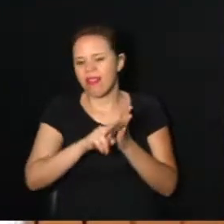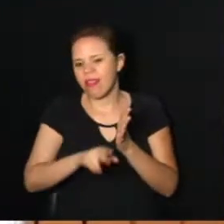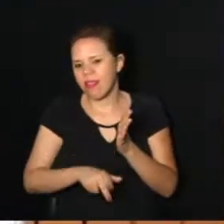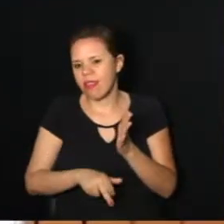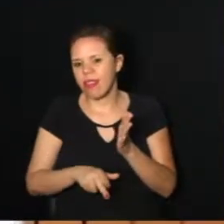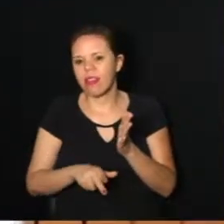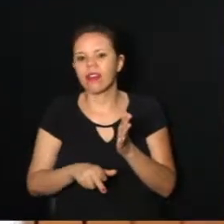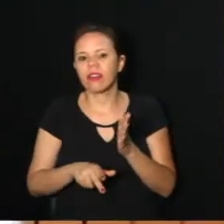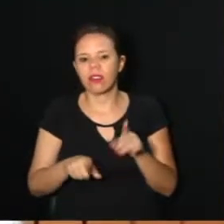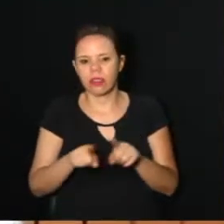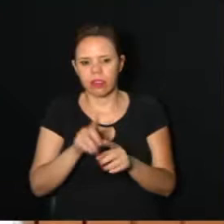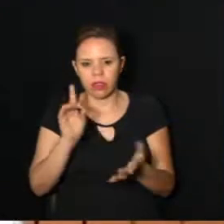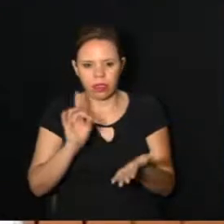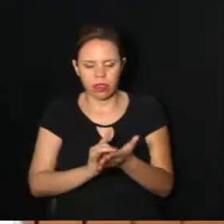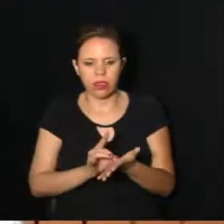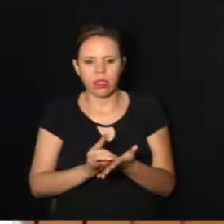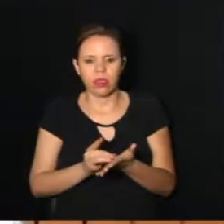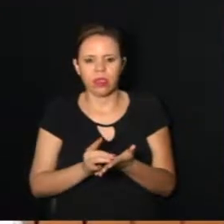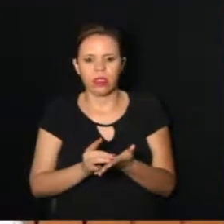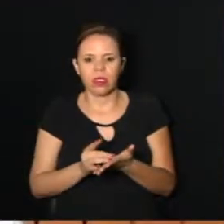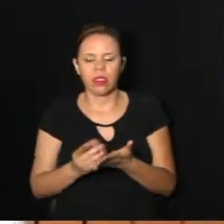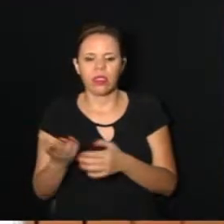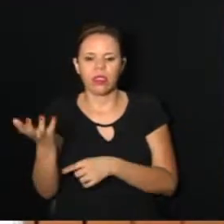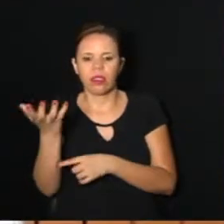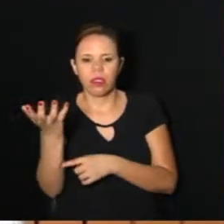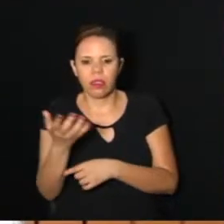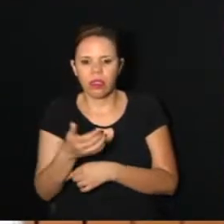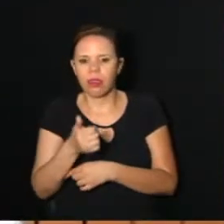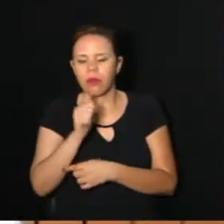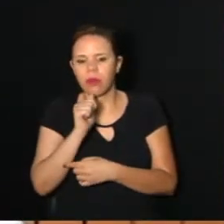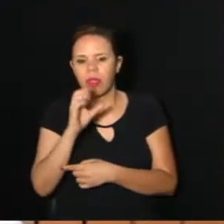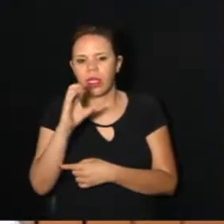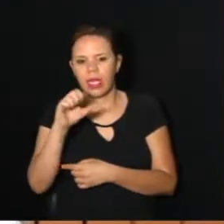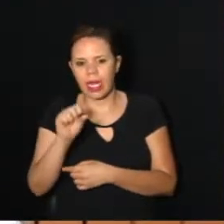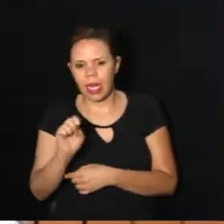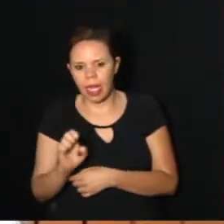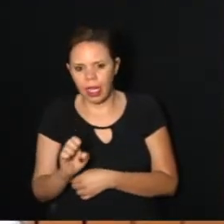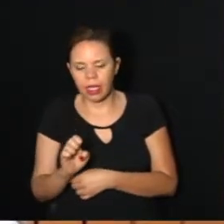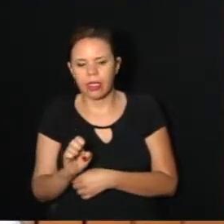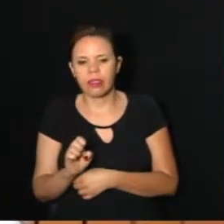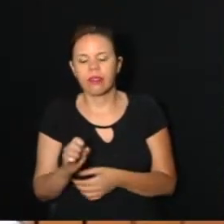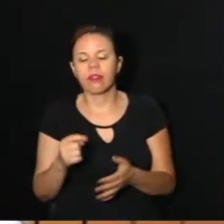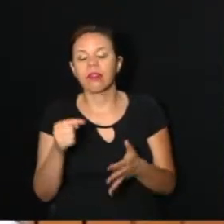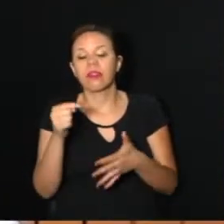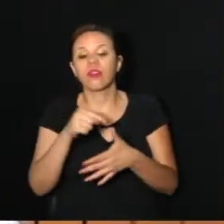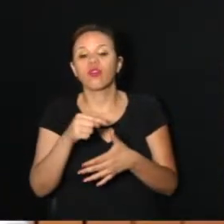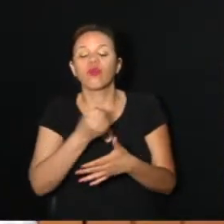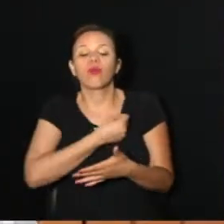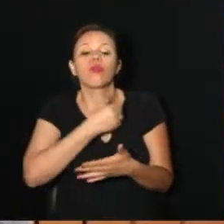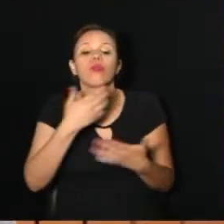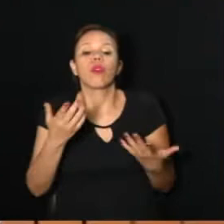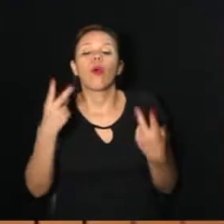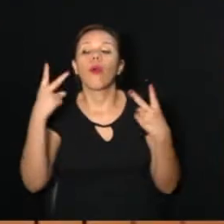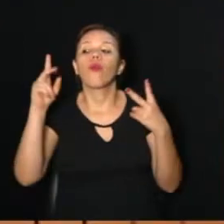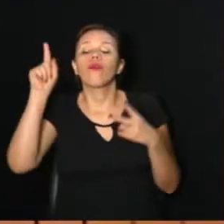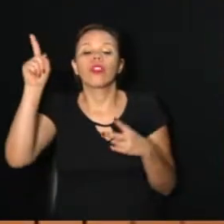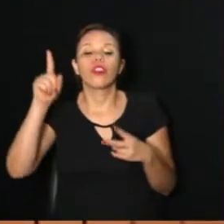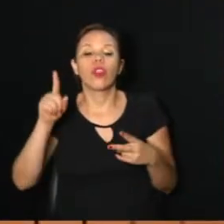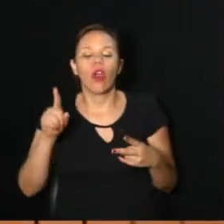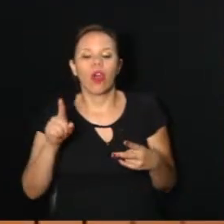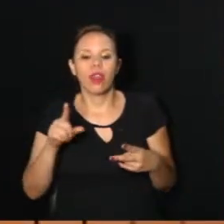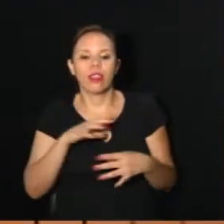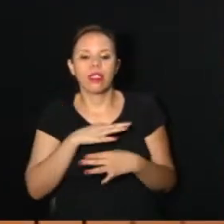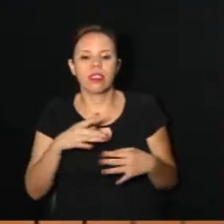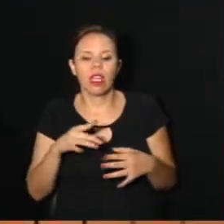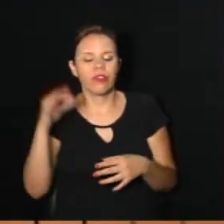estabelecimentos especializados em servir bebidas com entretenimento no KNAI tal. O que Vitória fez? Ele pôs o KNAI. Deve